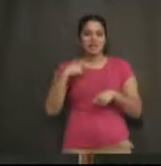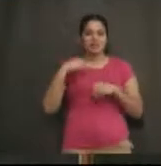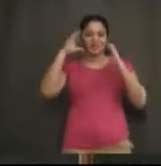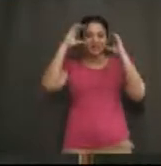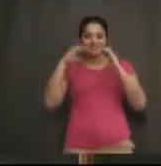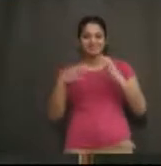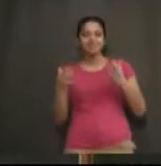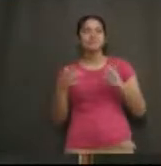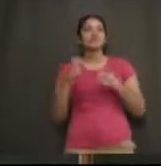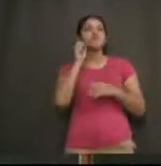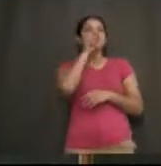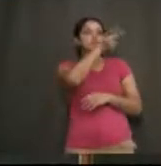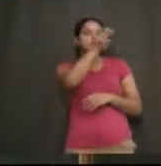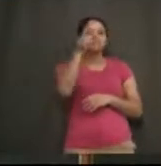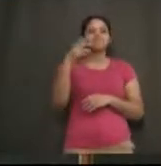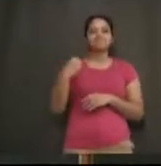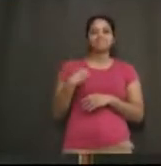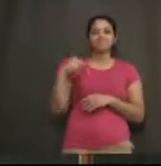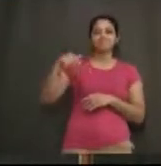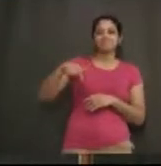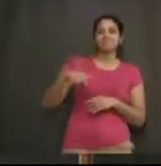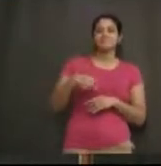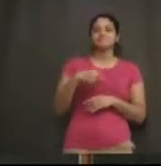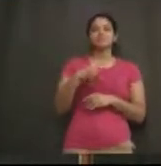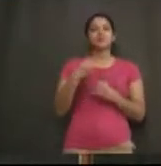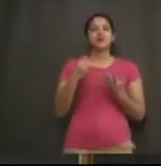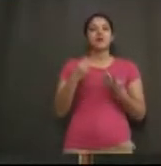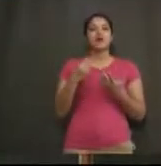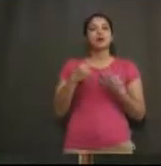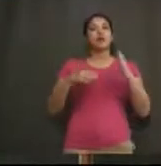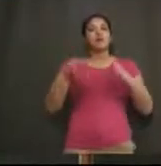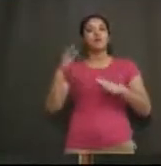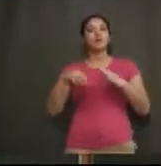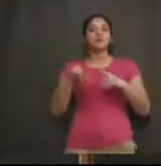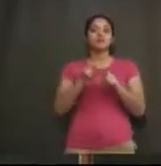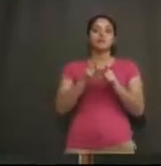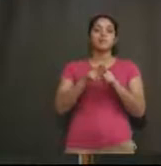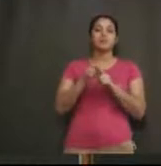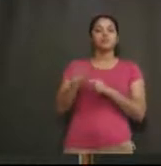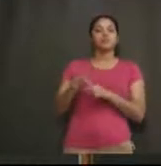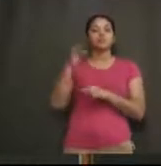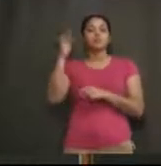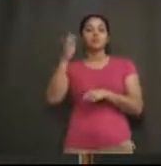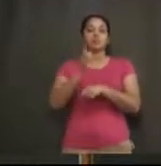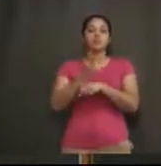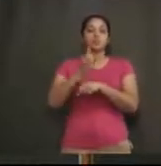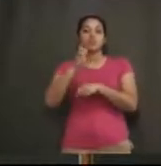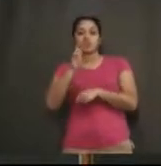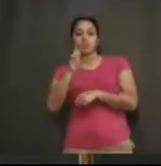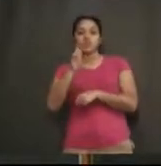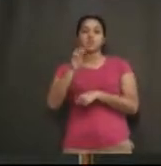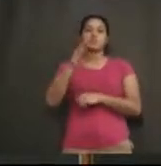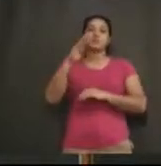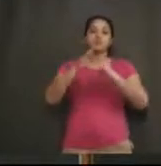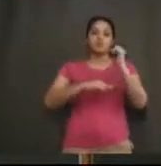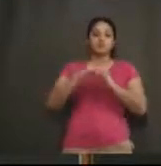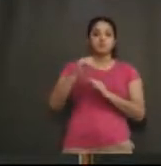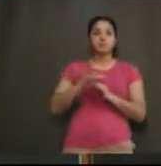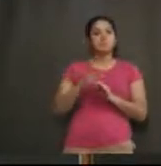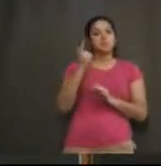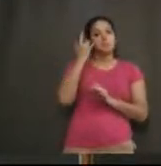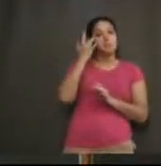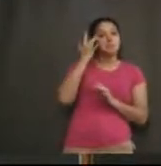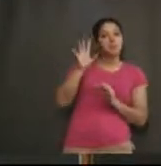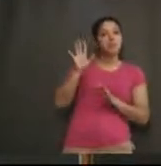que está uma proposta de um doutorado profissional aí bem forte para a nossa instituição. Então, isso nos